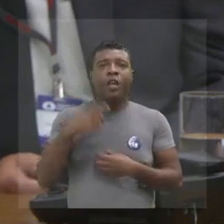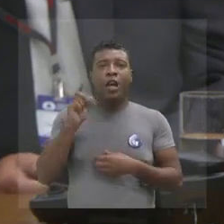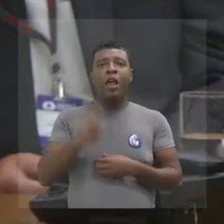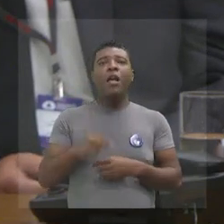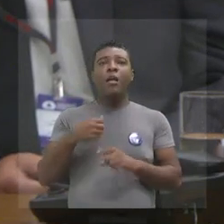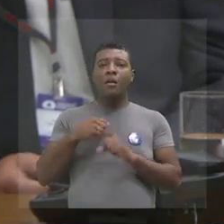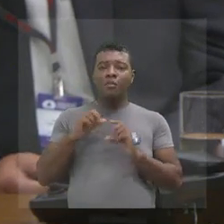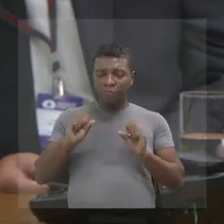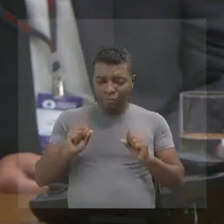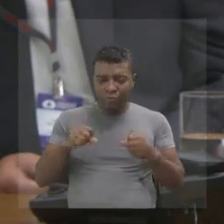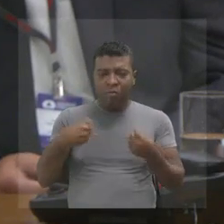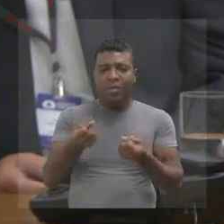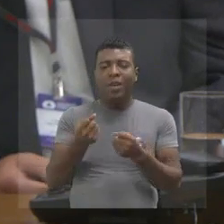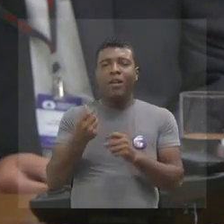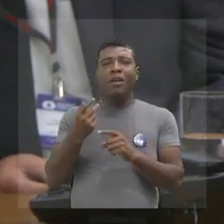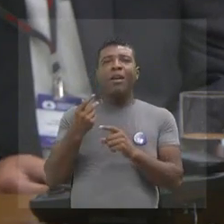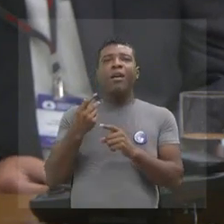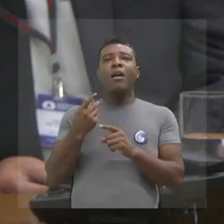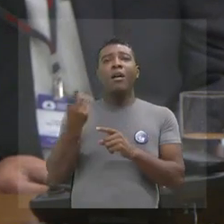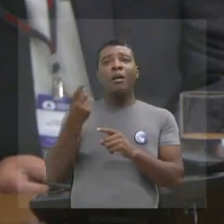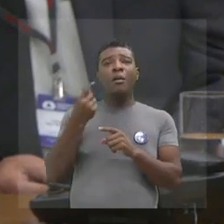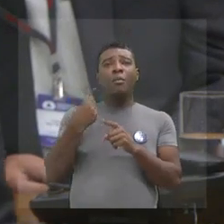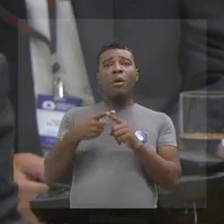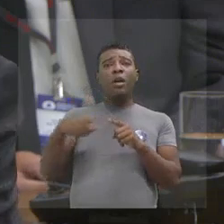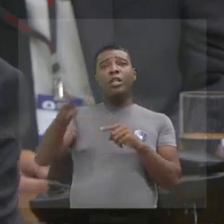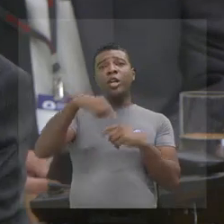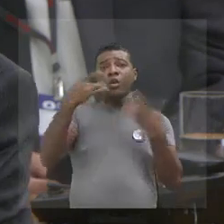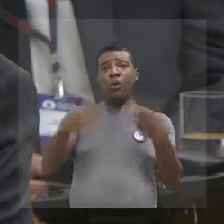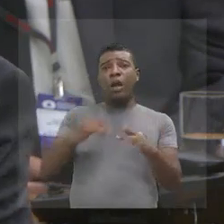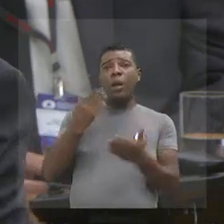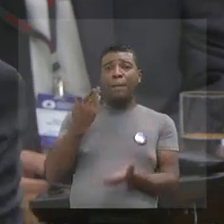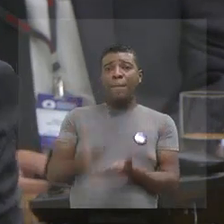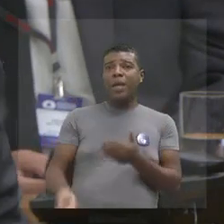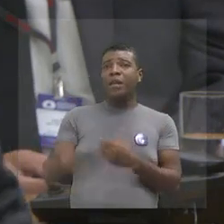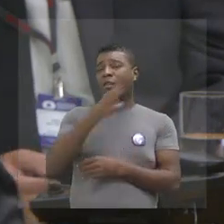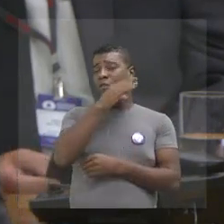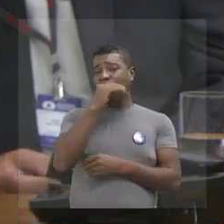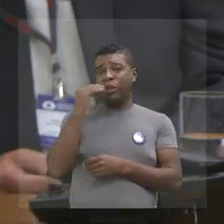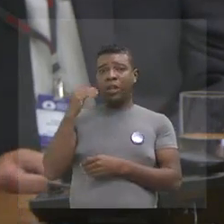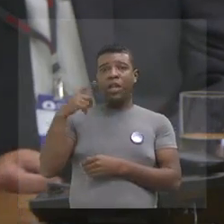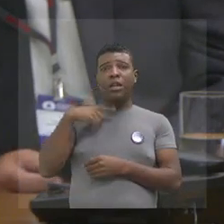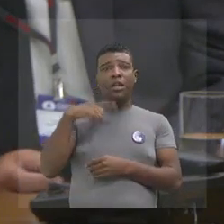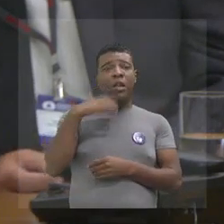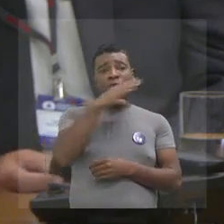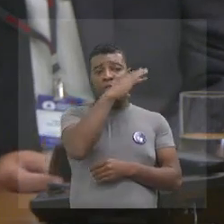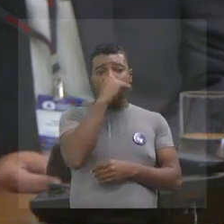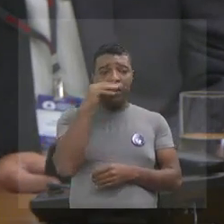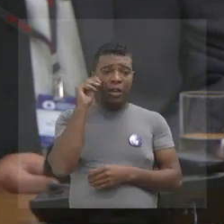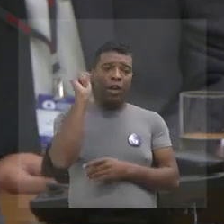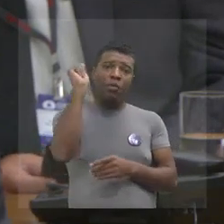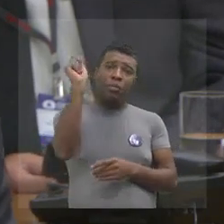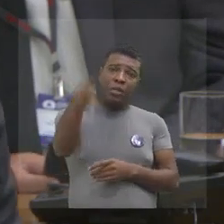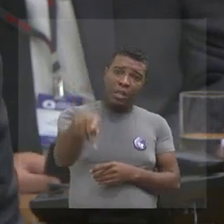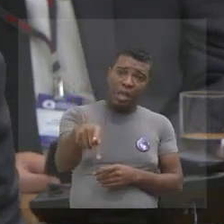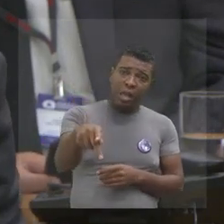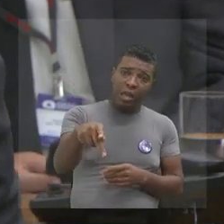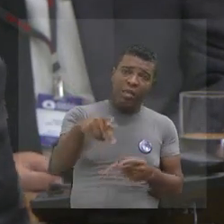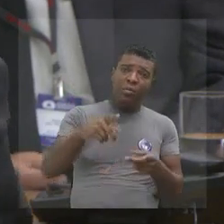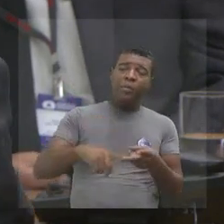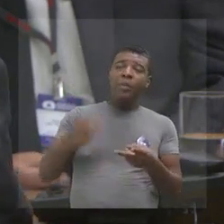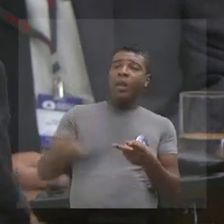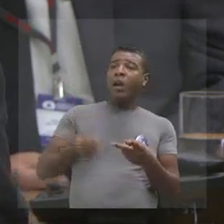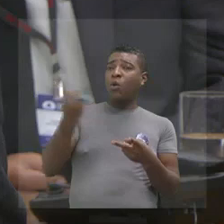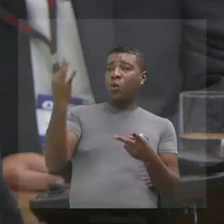é para que a gente não perca nosso funcionário nós vamos ter funcionar aposentado nós temos funcionários deixando o sistema é porque